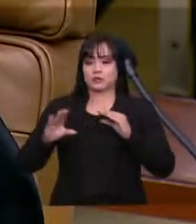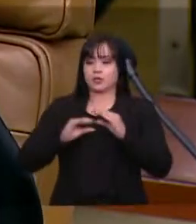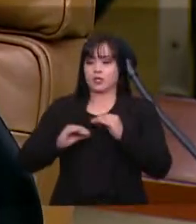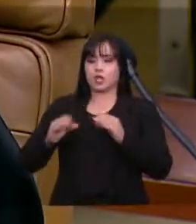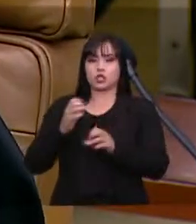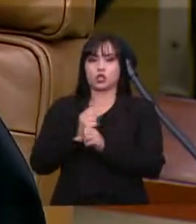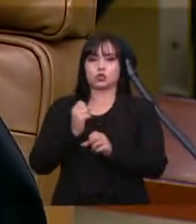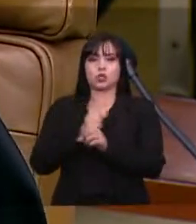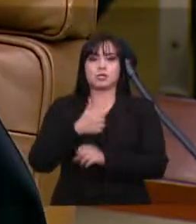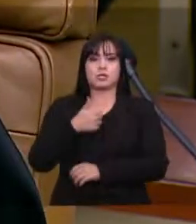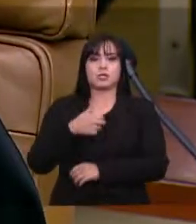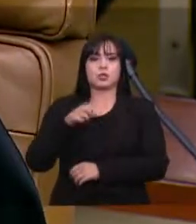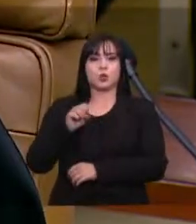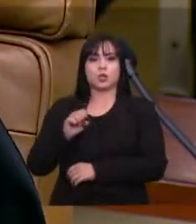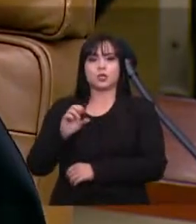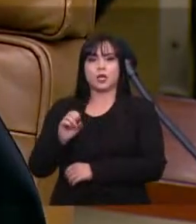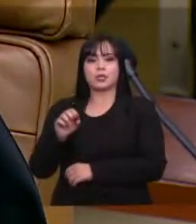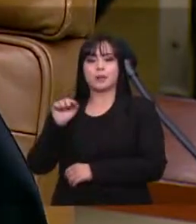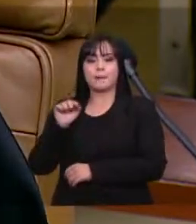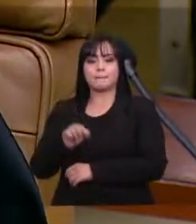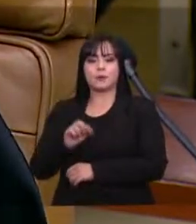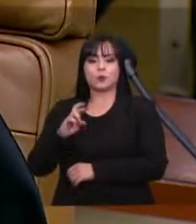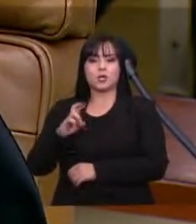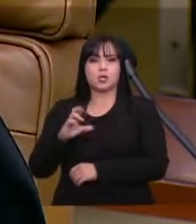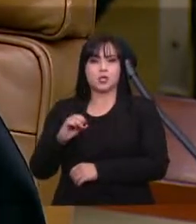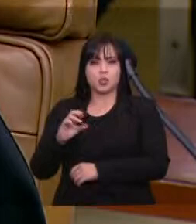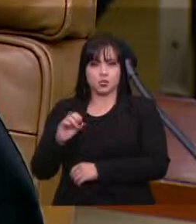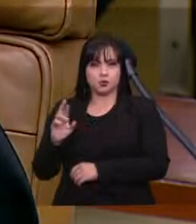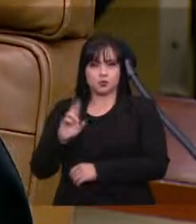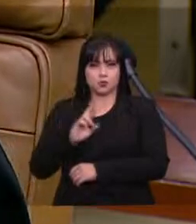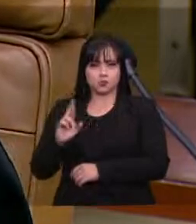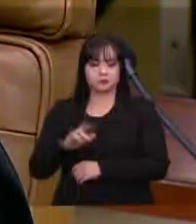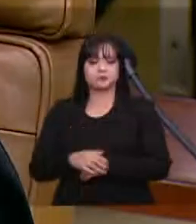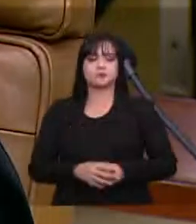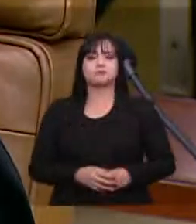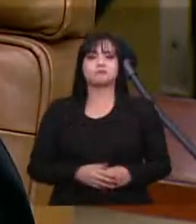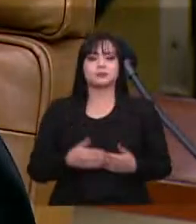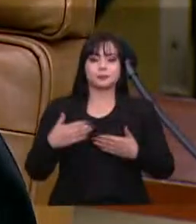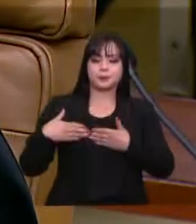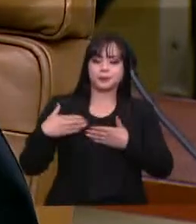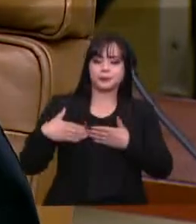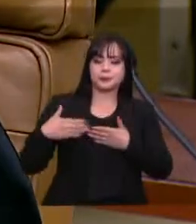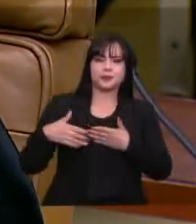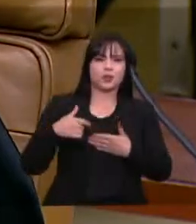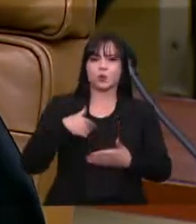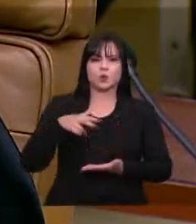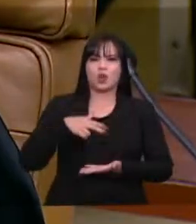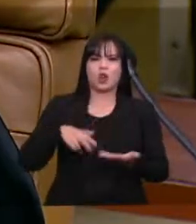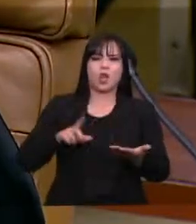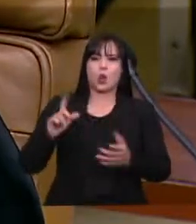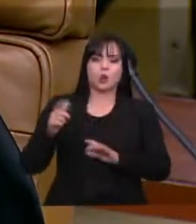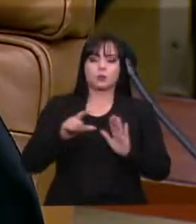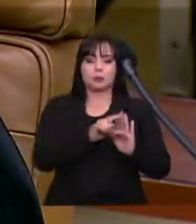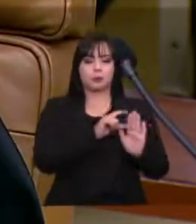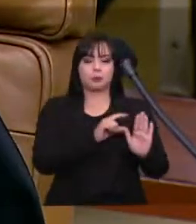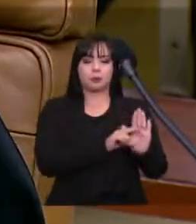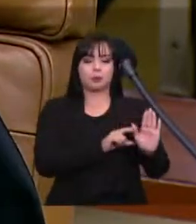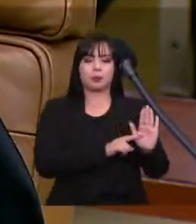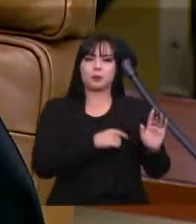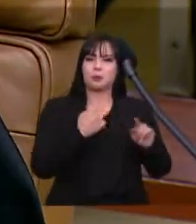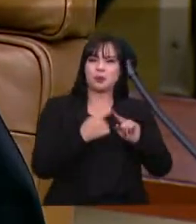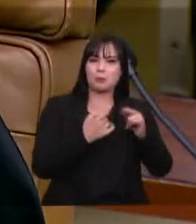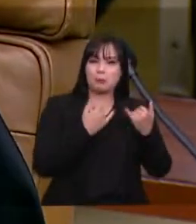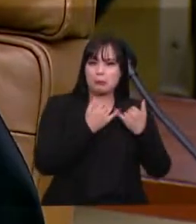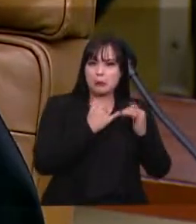totalizaram 180 e r$ 500 e assim por diante não vou ler outros trechos porque me